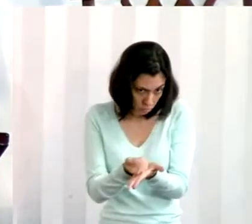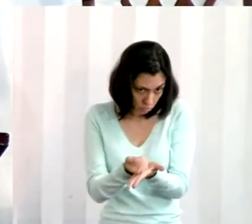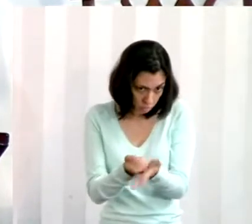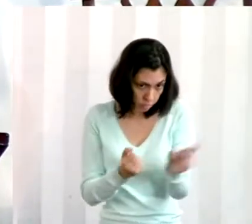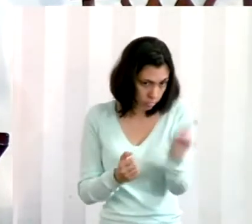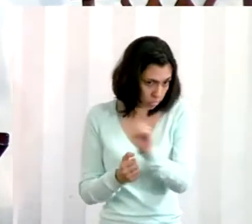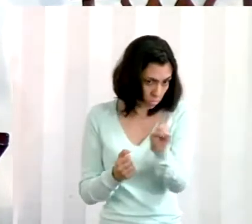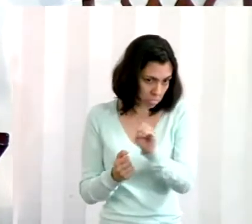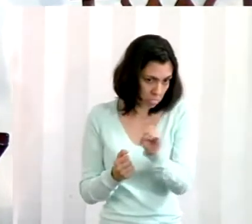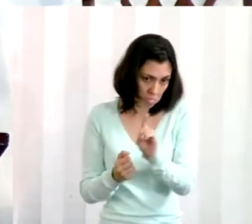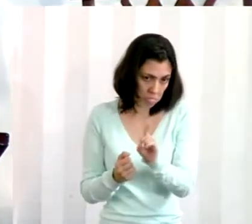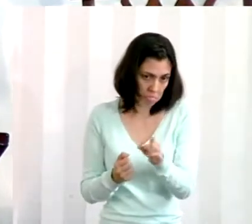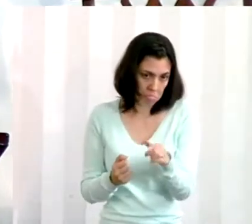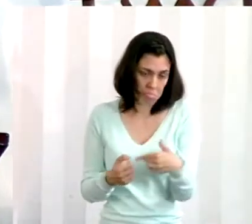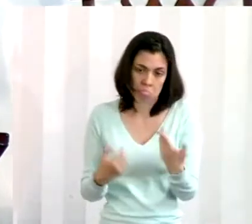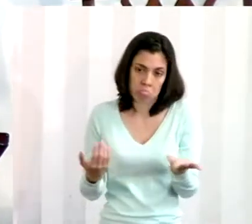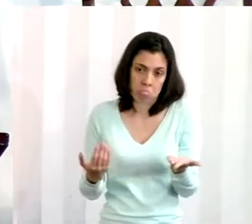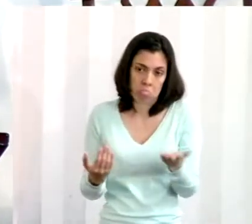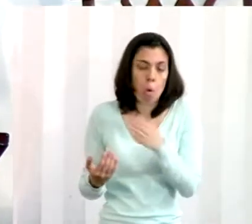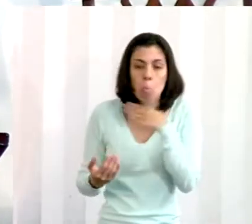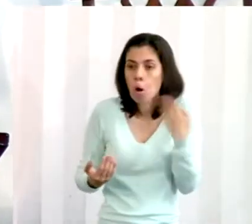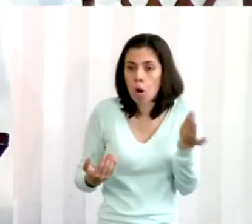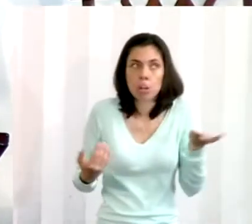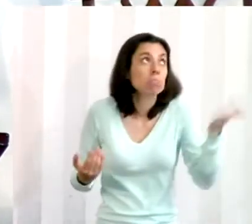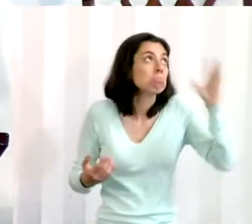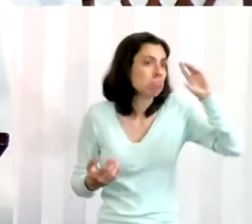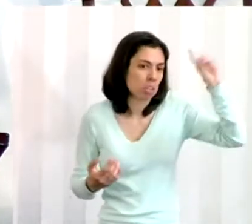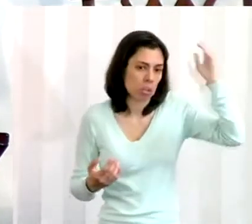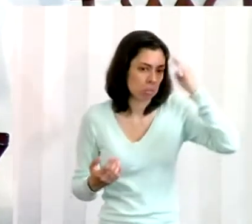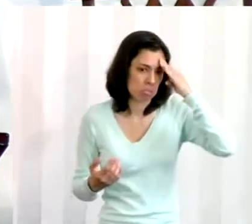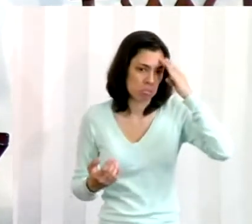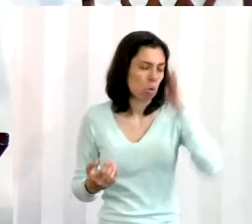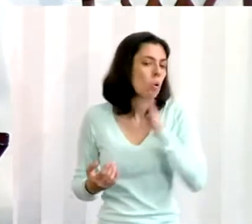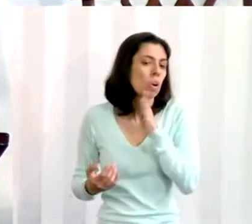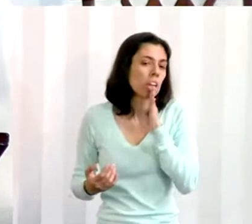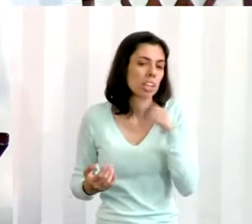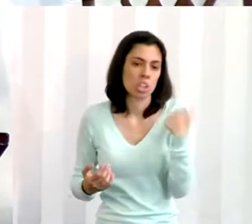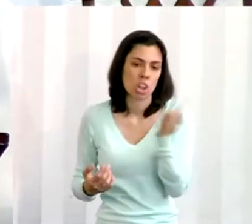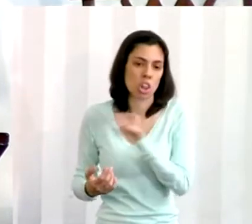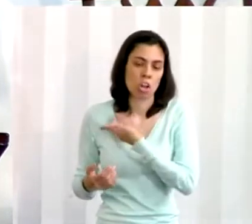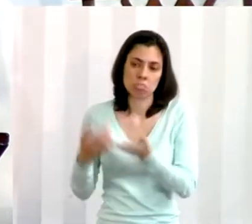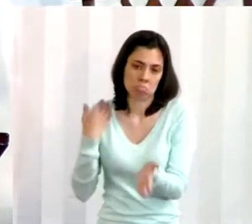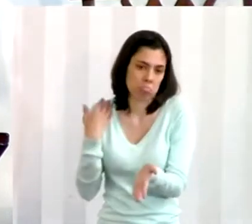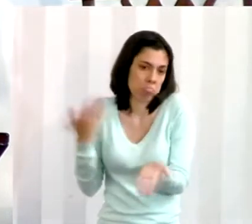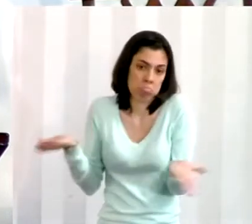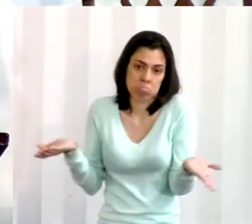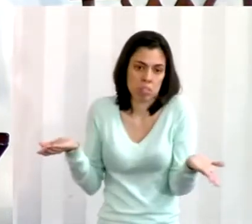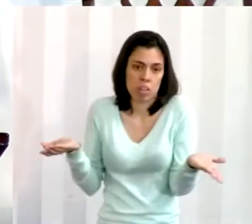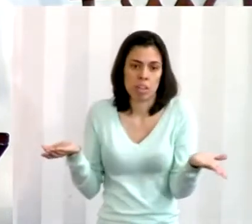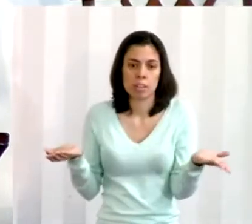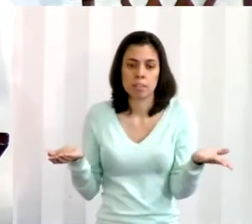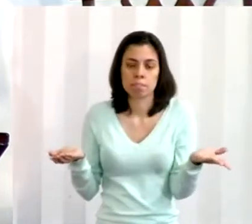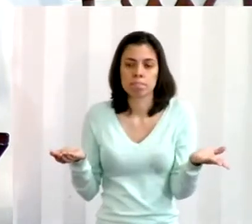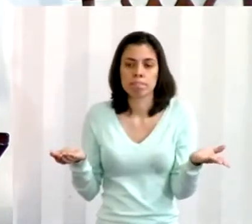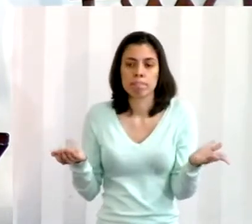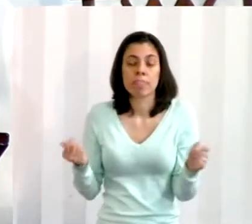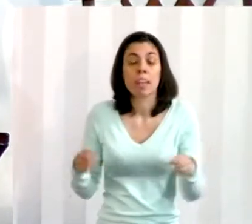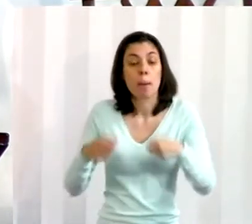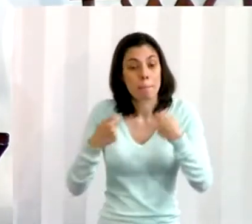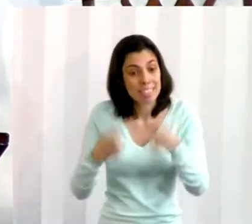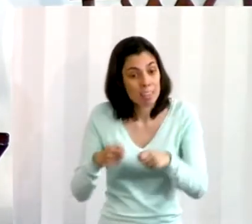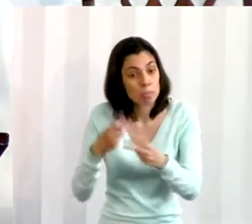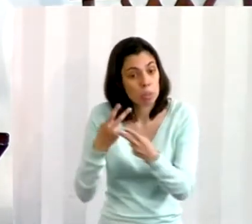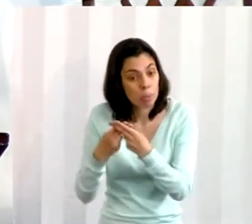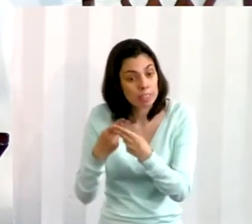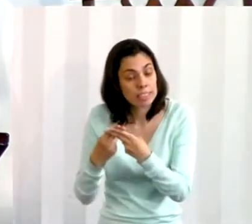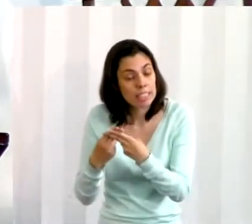gente sempre e perdemos muita gente, às vezes até nos acostumamos a isso. Mas é a